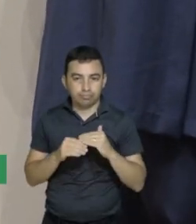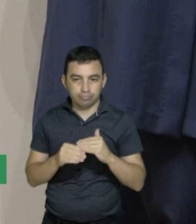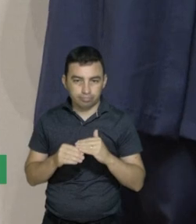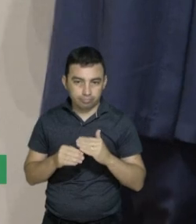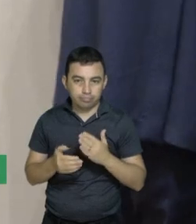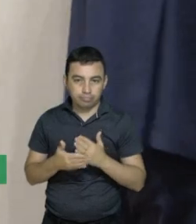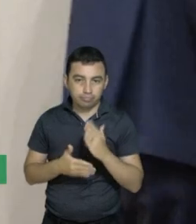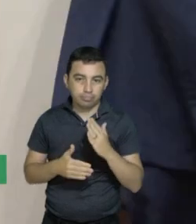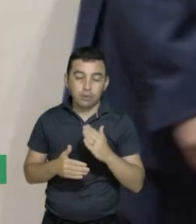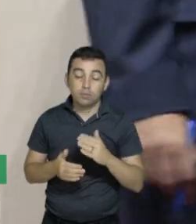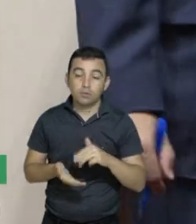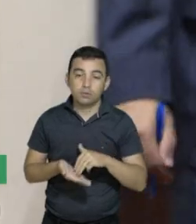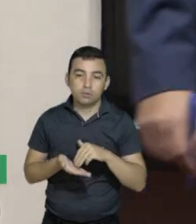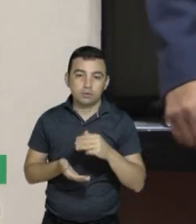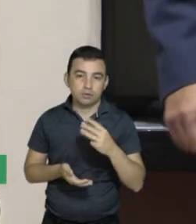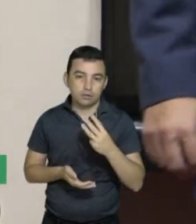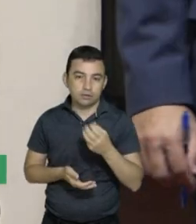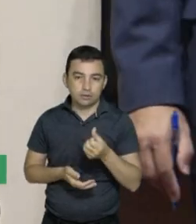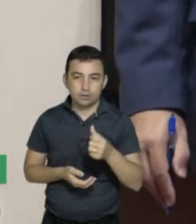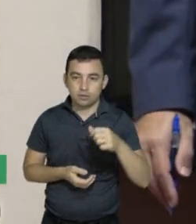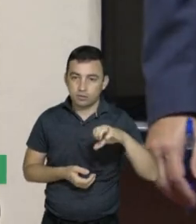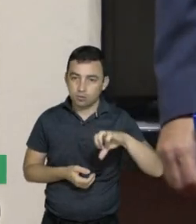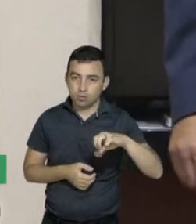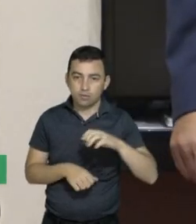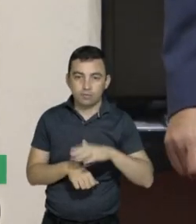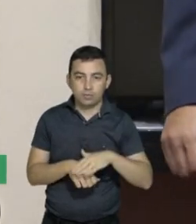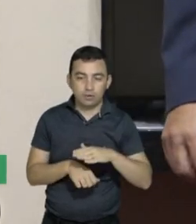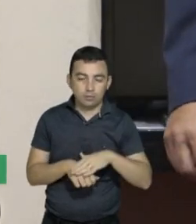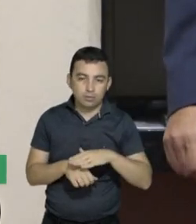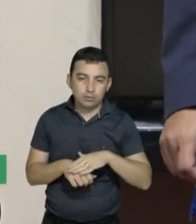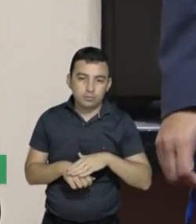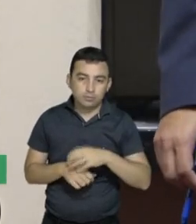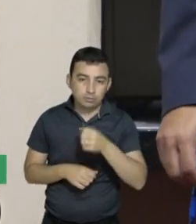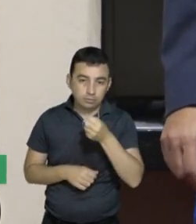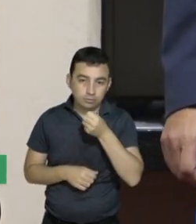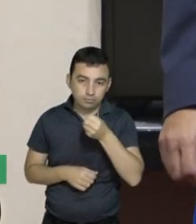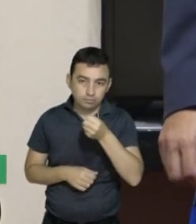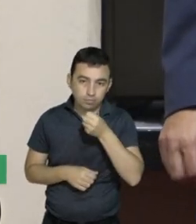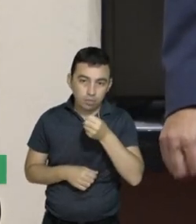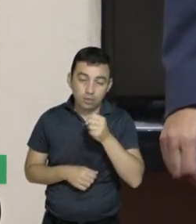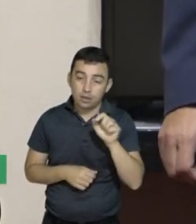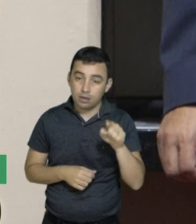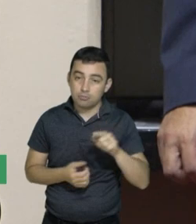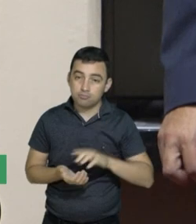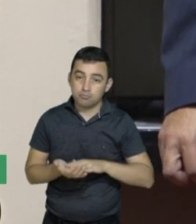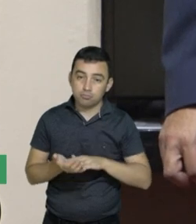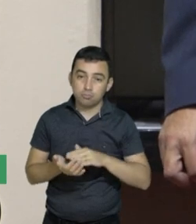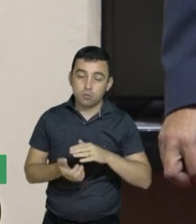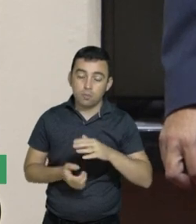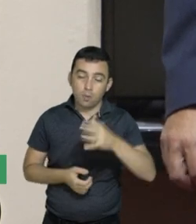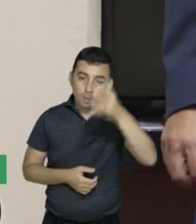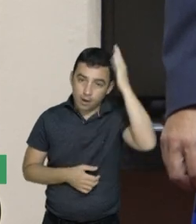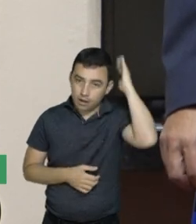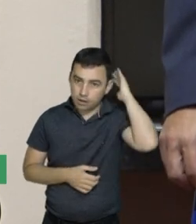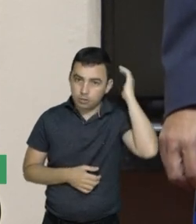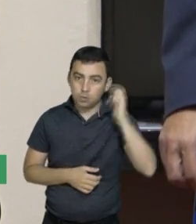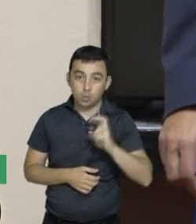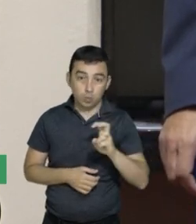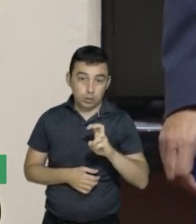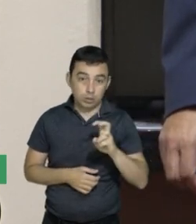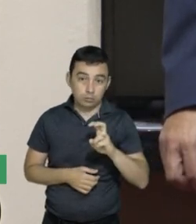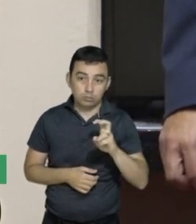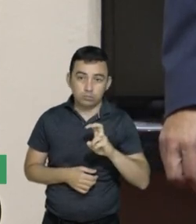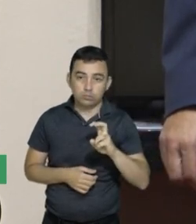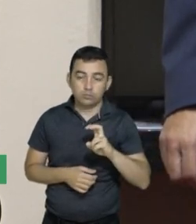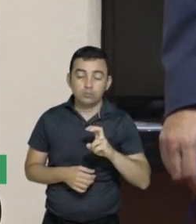369 2023 autoria Deputado repórter Sérgio Guimarães manifestando aplausos bombeiro comunitário do quinto batalhão do Corpo de Bombeiros